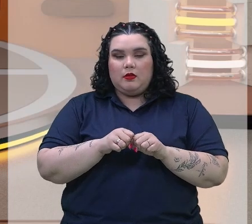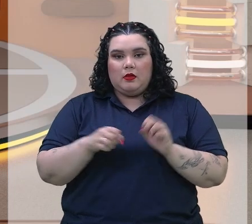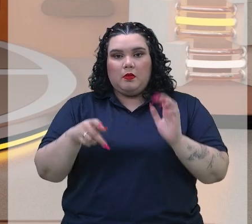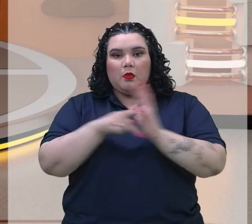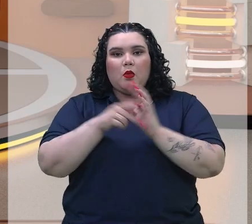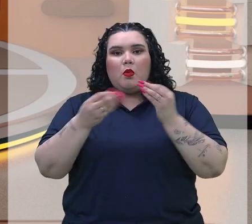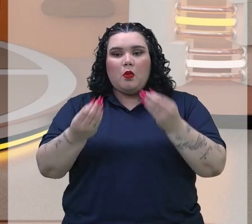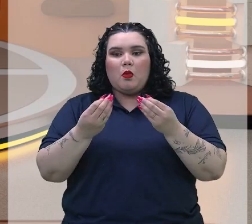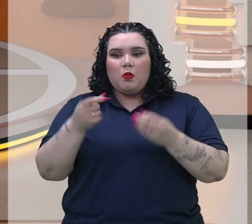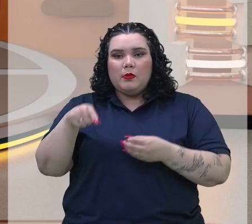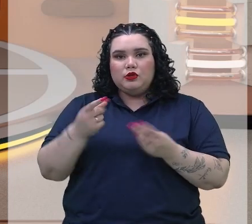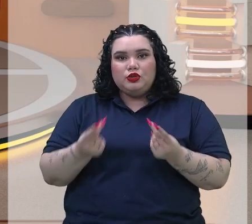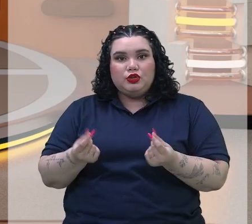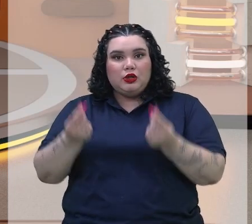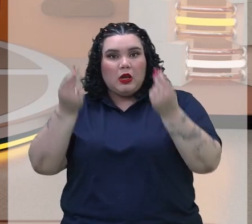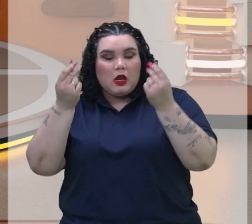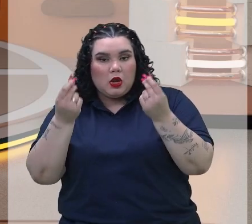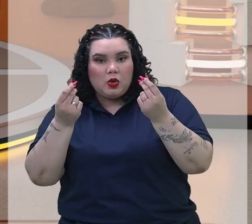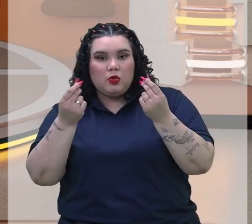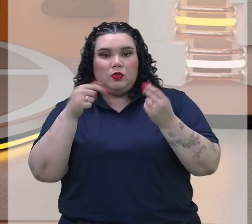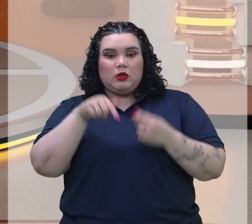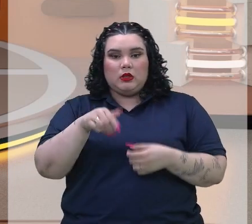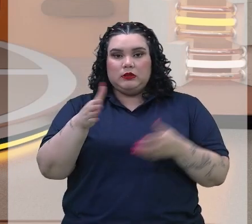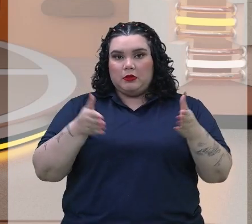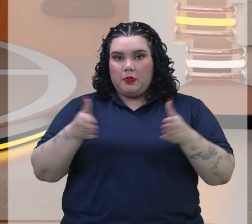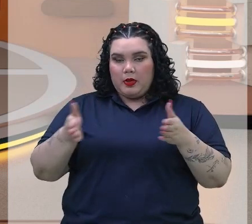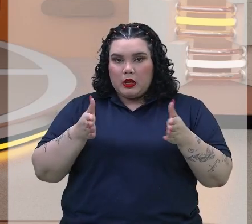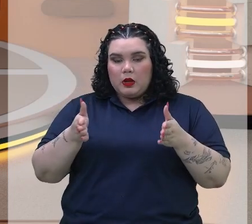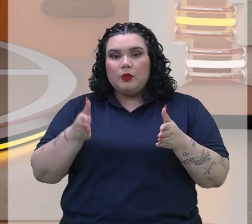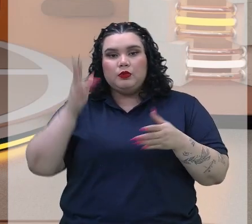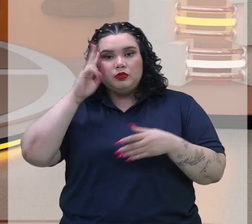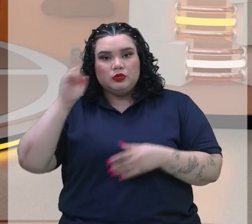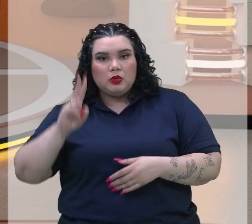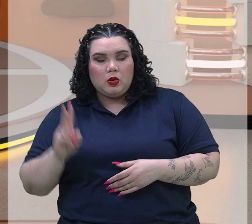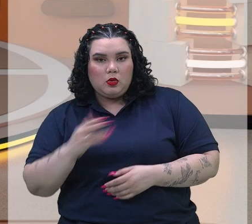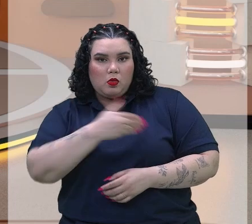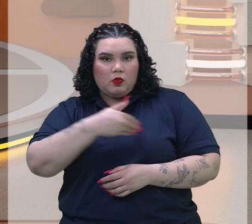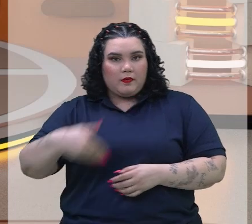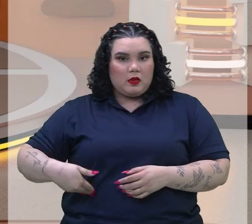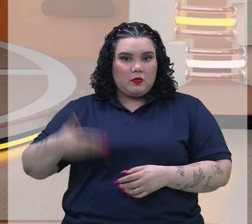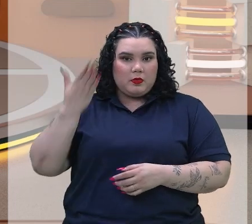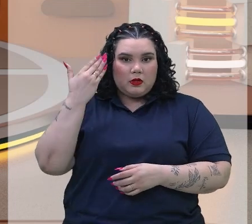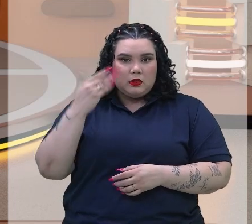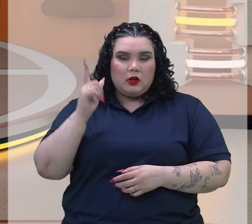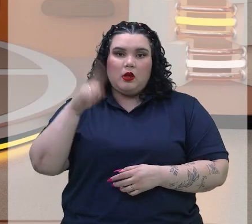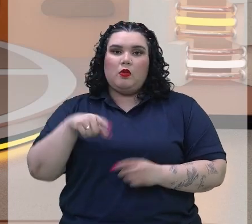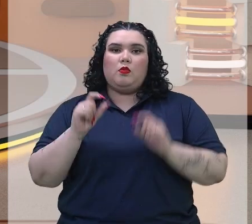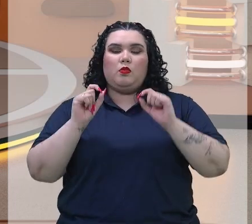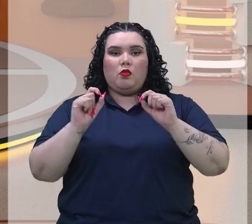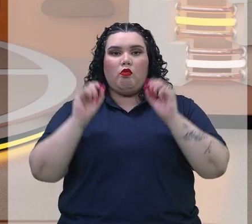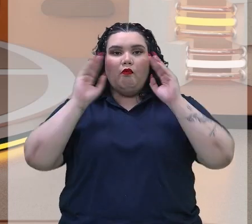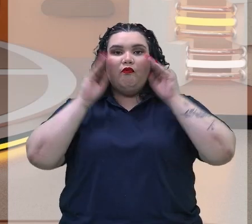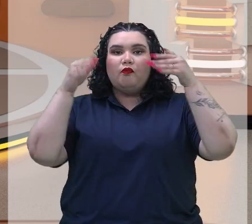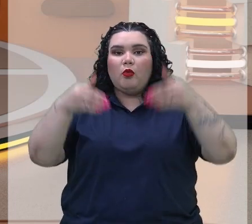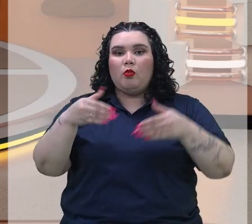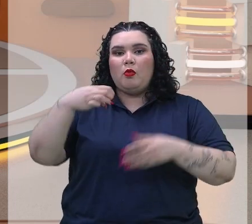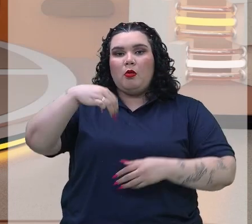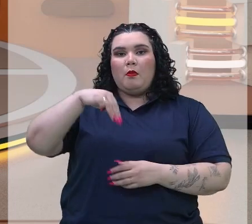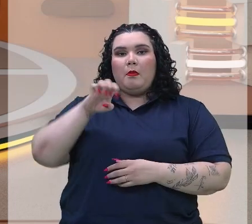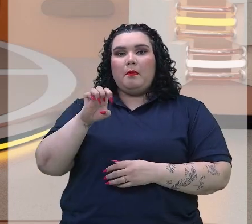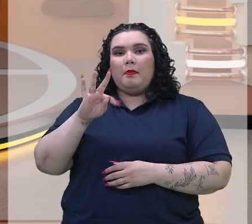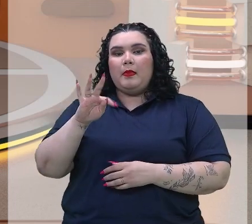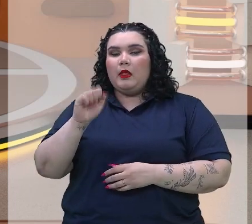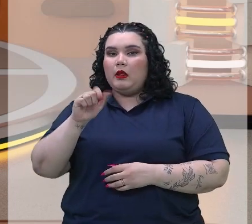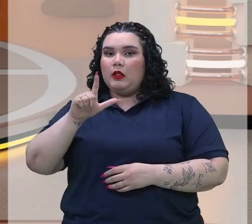medir riqueza no mercantilismo e também no antigo regime era o metalismo. Ou seja,